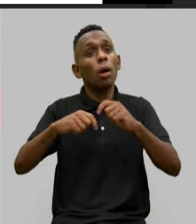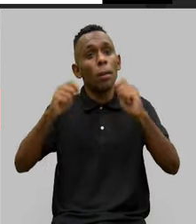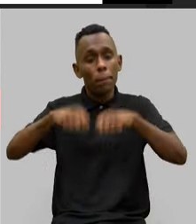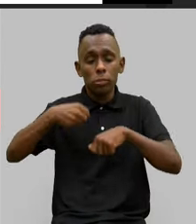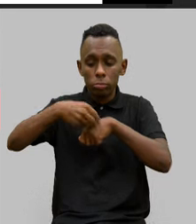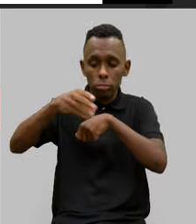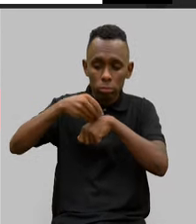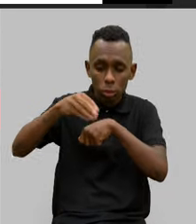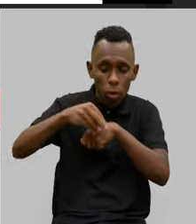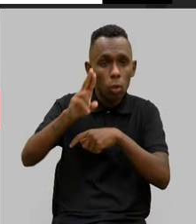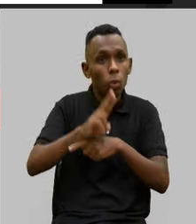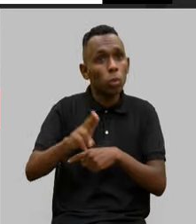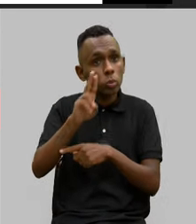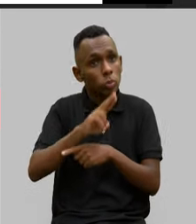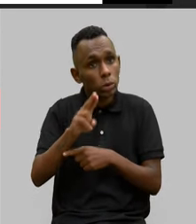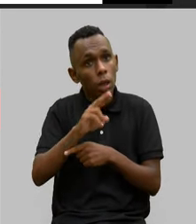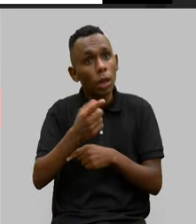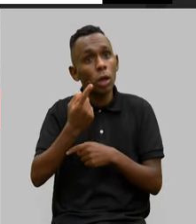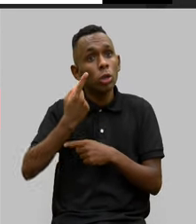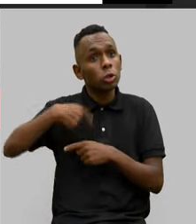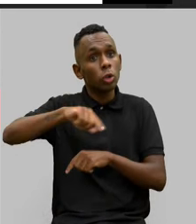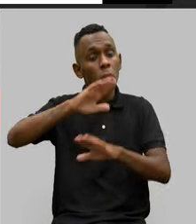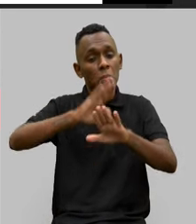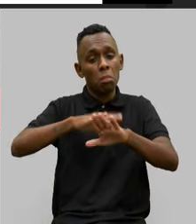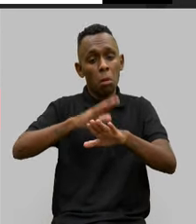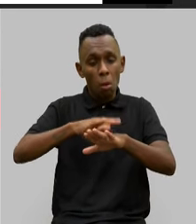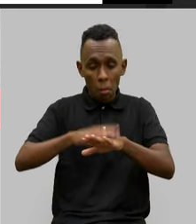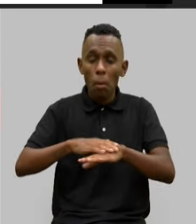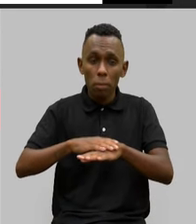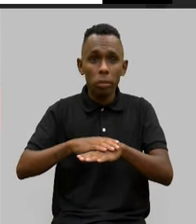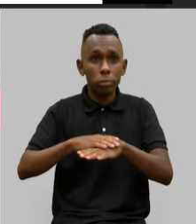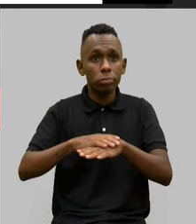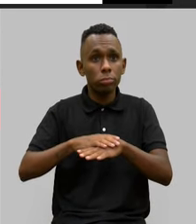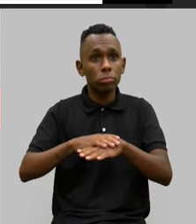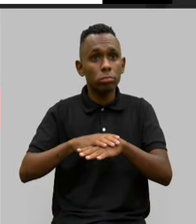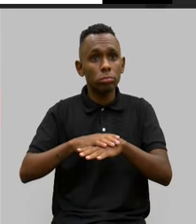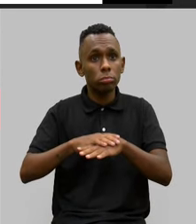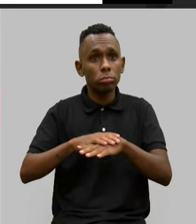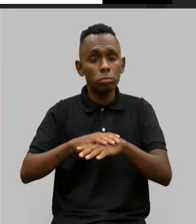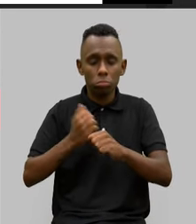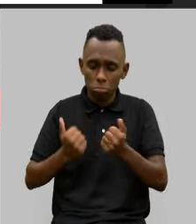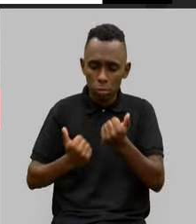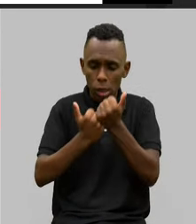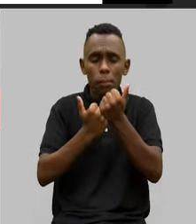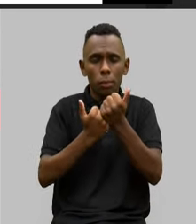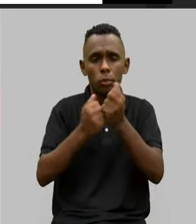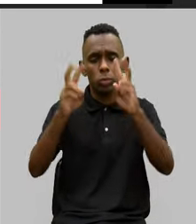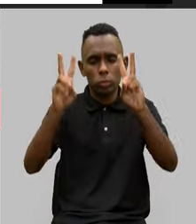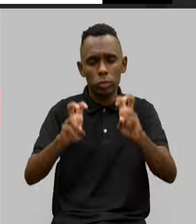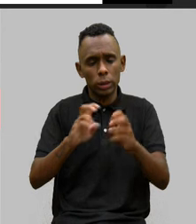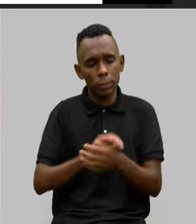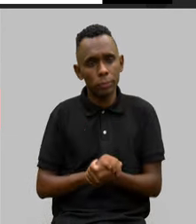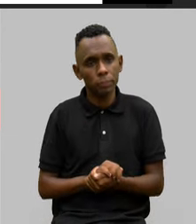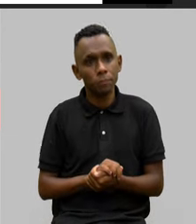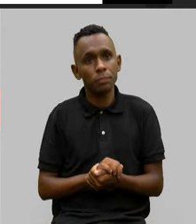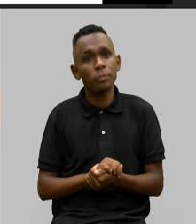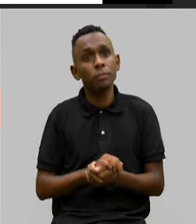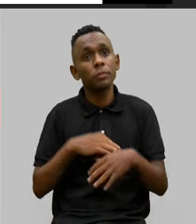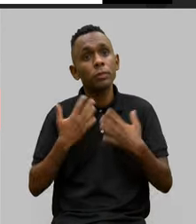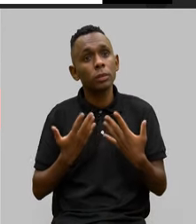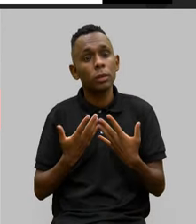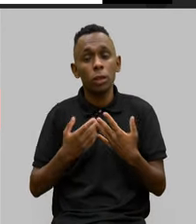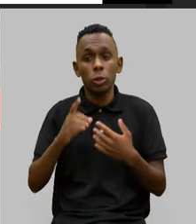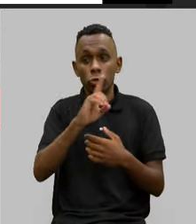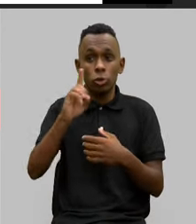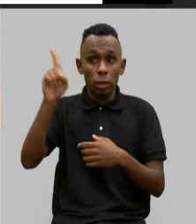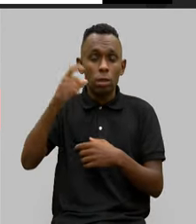utilizados para a nossa própria eh eh nossa própria consolidação com relação a esse tema né a a posição da